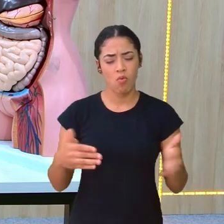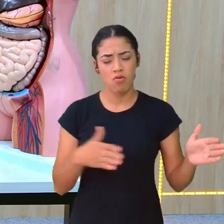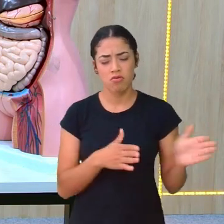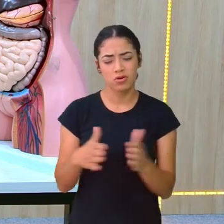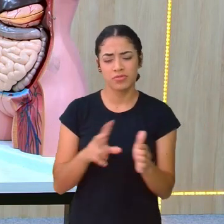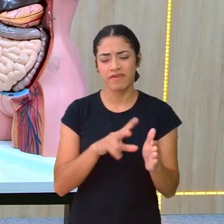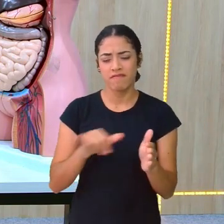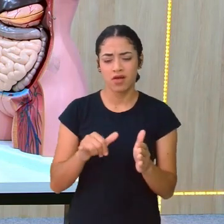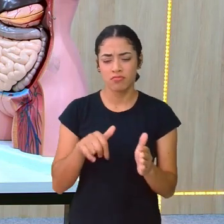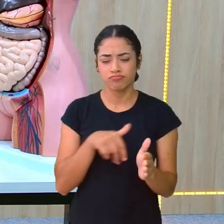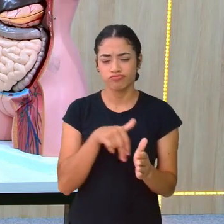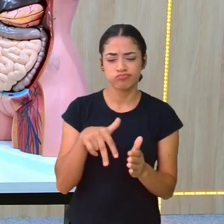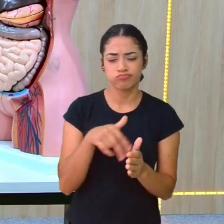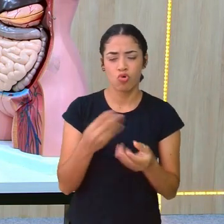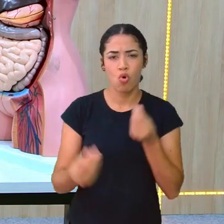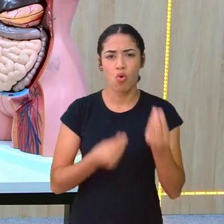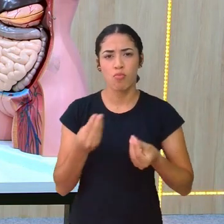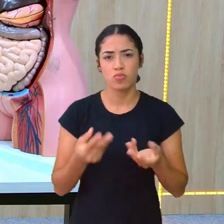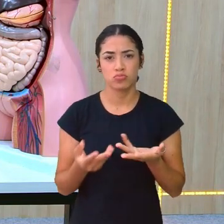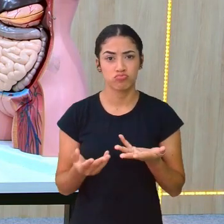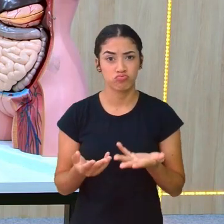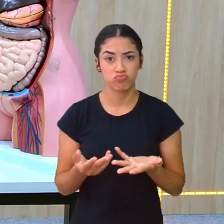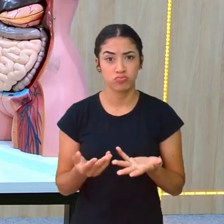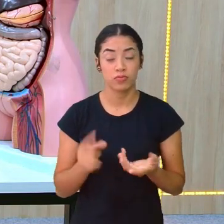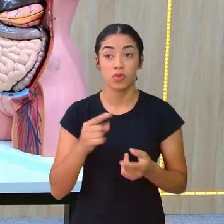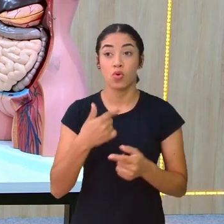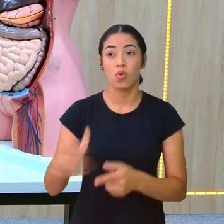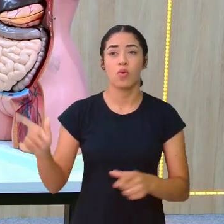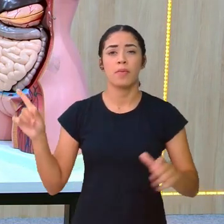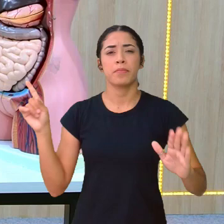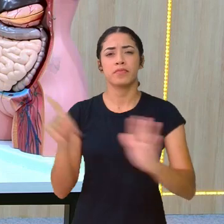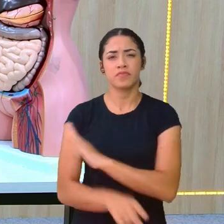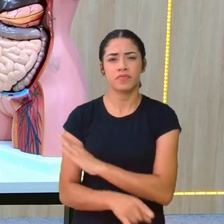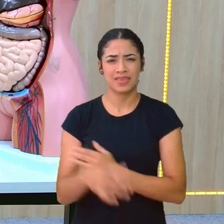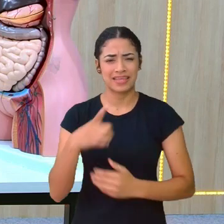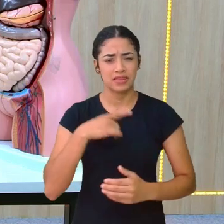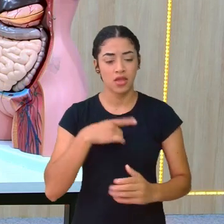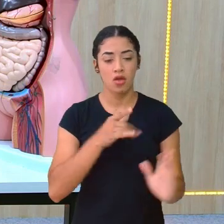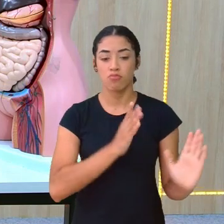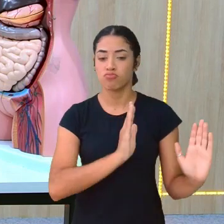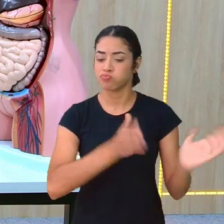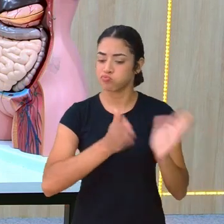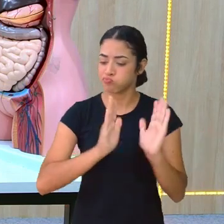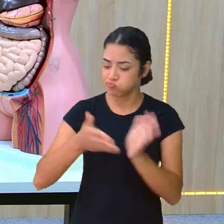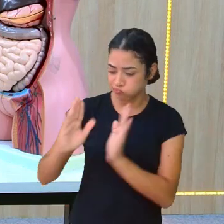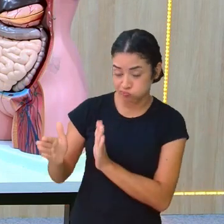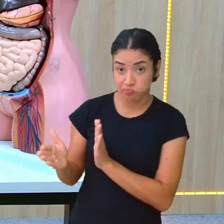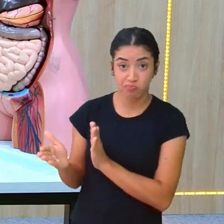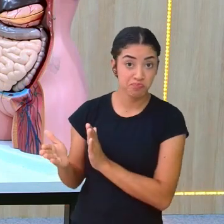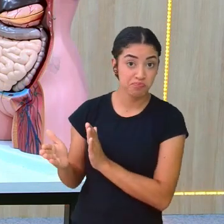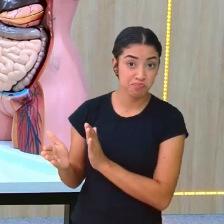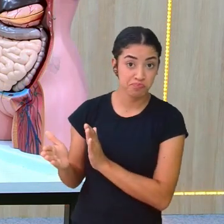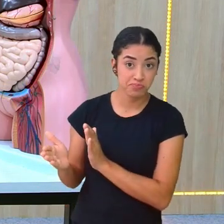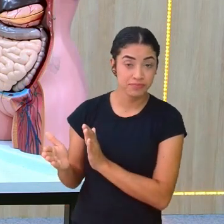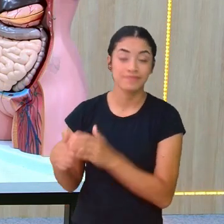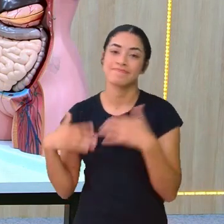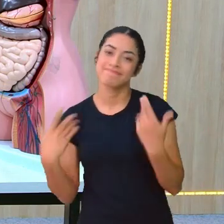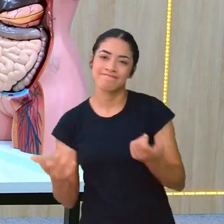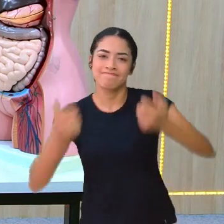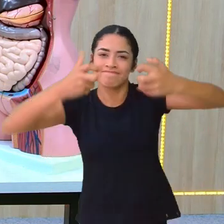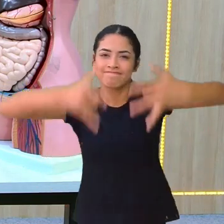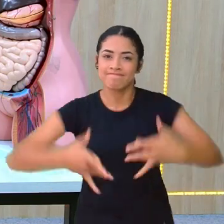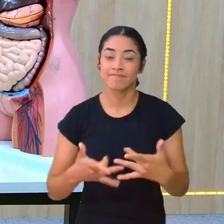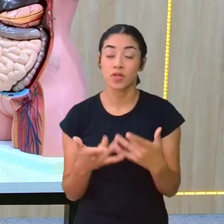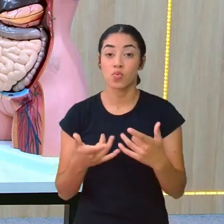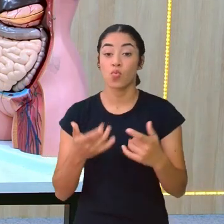vai percorrer? E a outra pergunta, existe uma ordem? Então, eu estou dizendo que o alimento